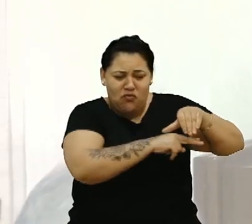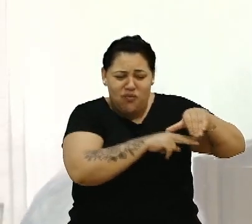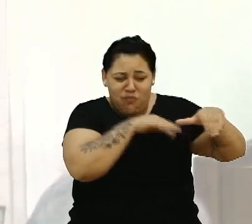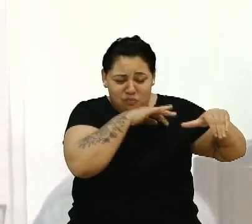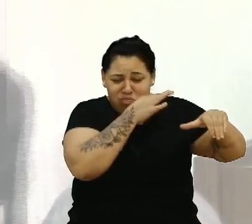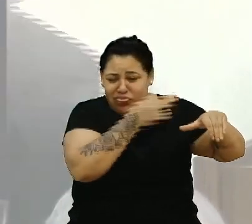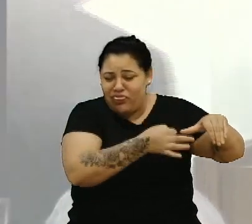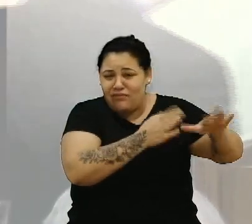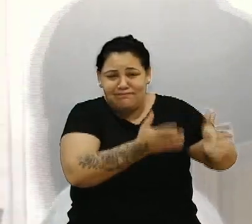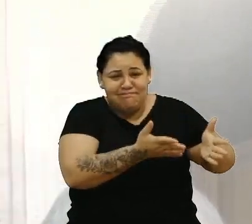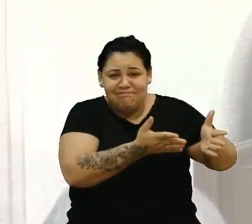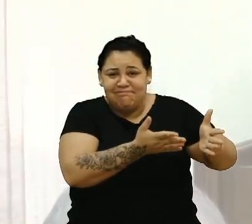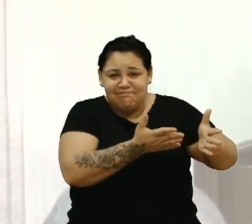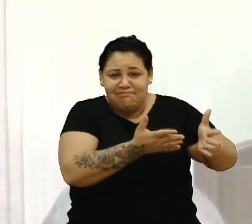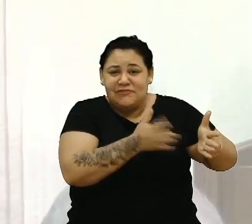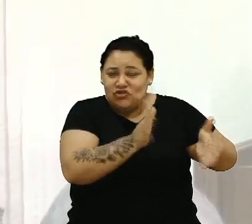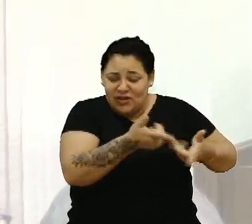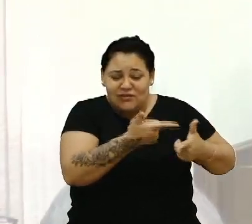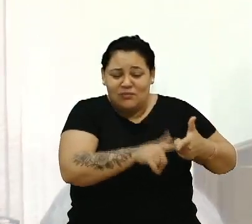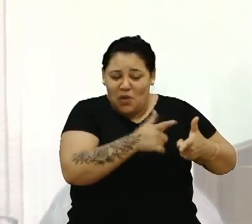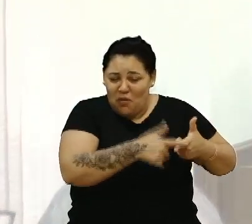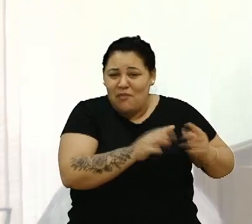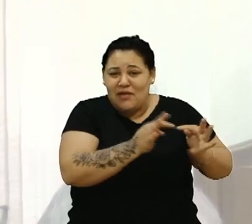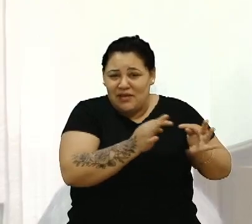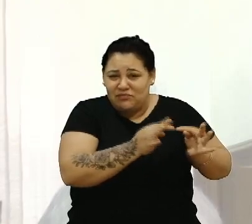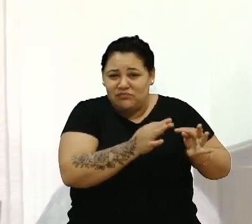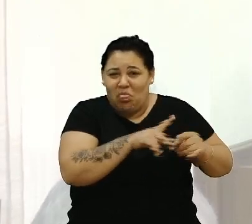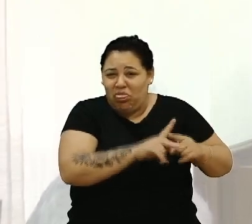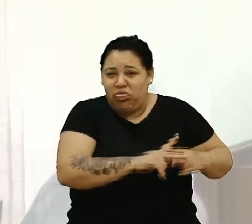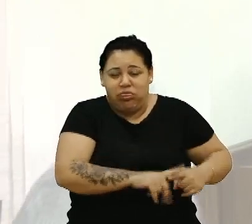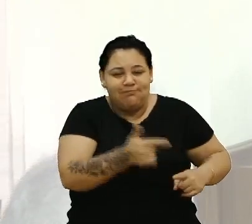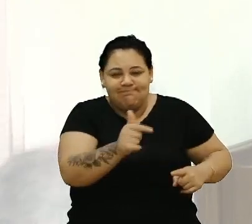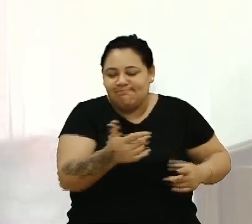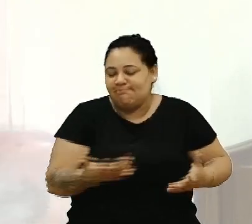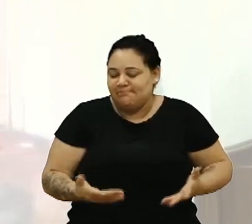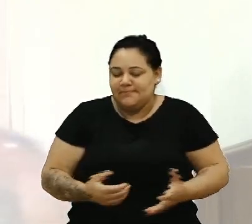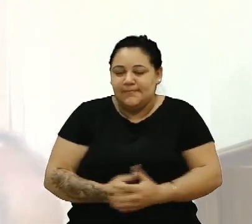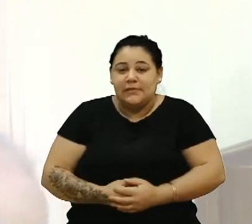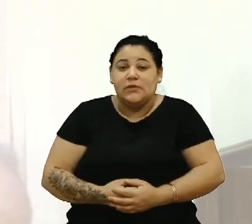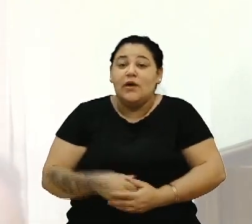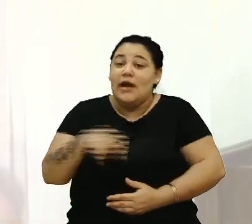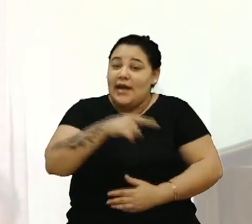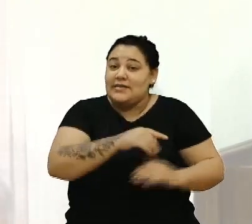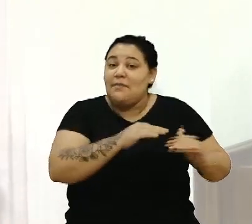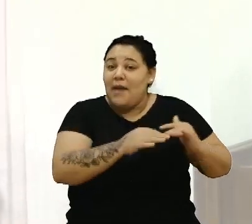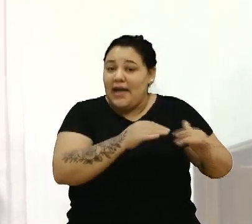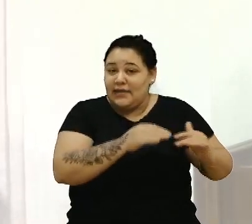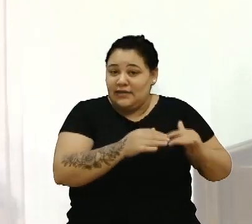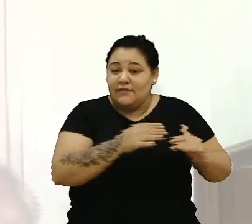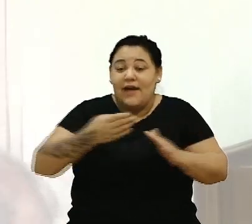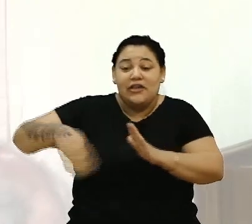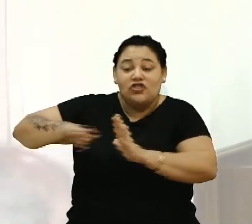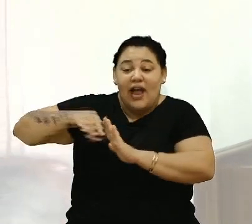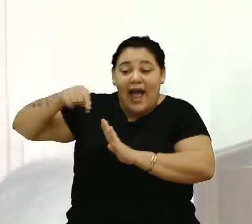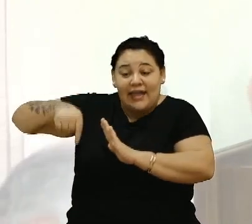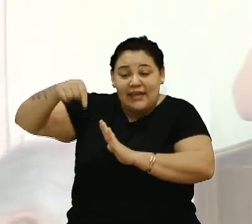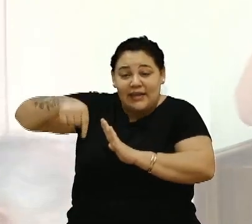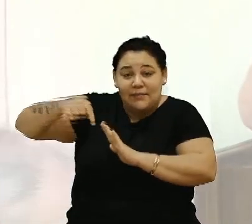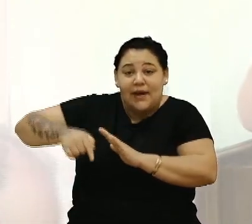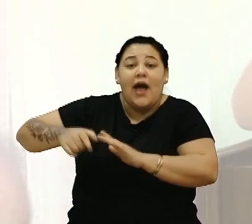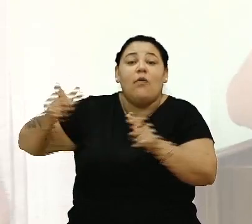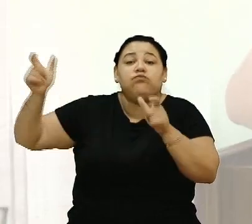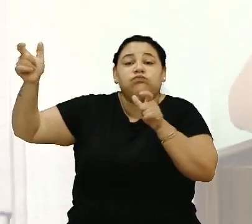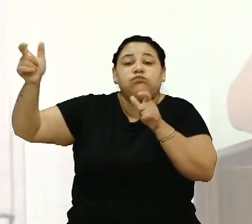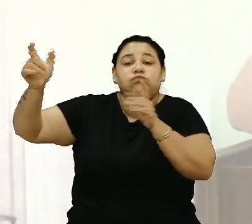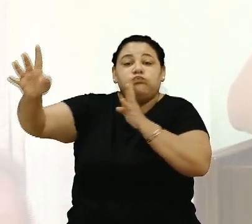além de ela estar já com problema tecnológico. Então, essa máquina virá para baixar as filas novamente